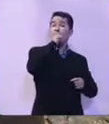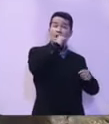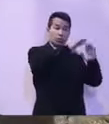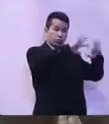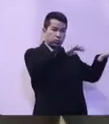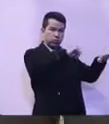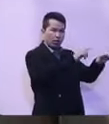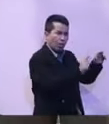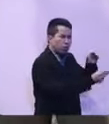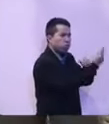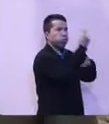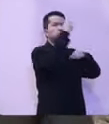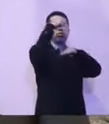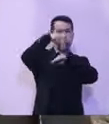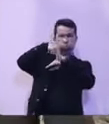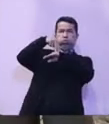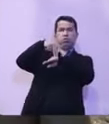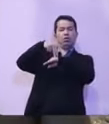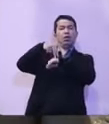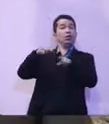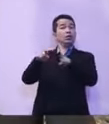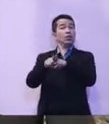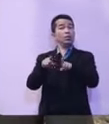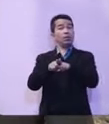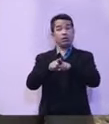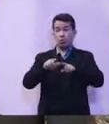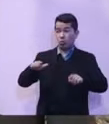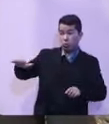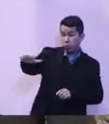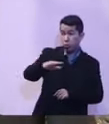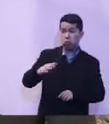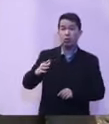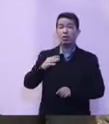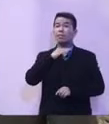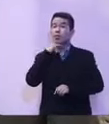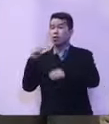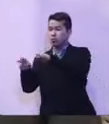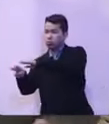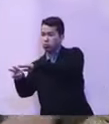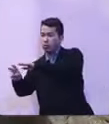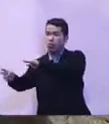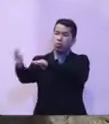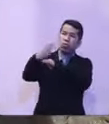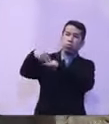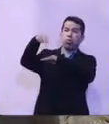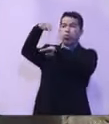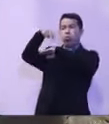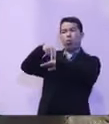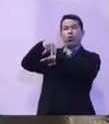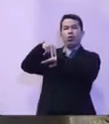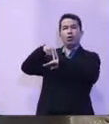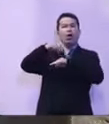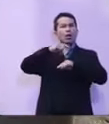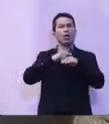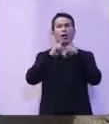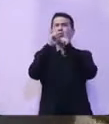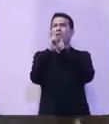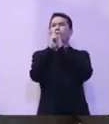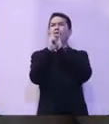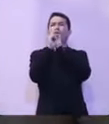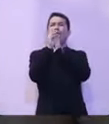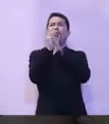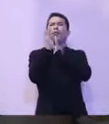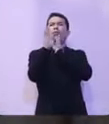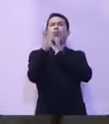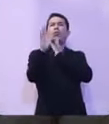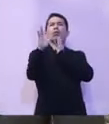morte e o mundo dos mortos também entregaram os que eles tinham em seu poder. E todos foram julgados de acordo com o que